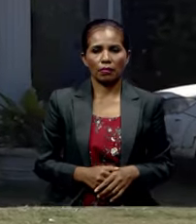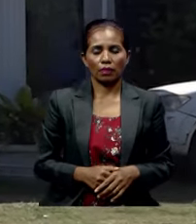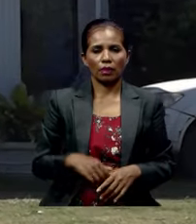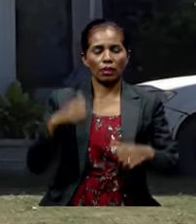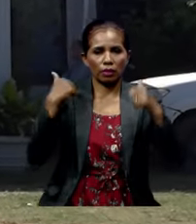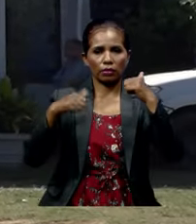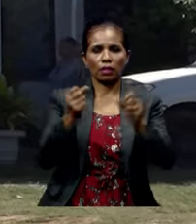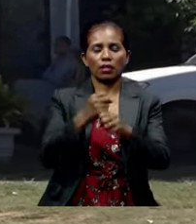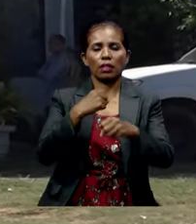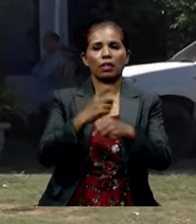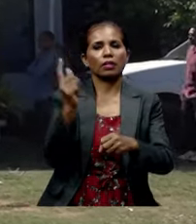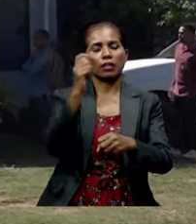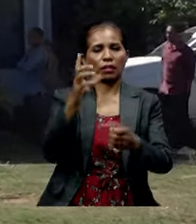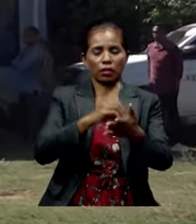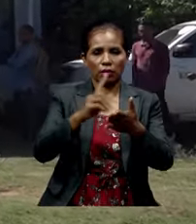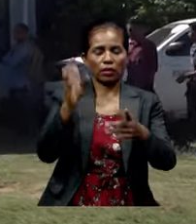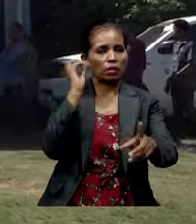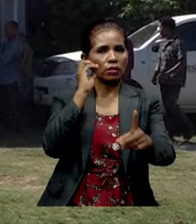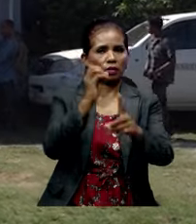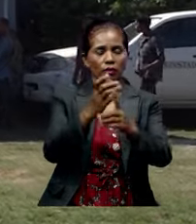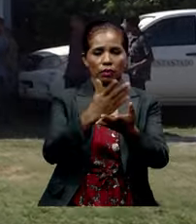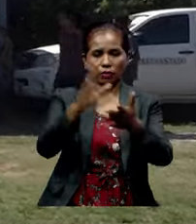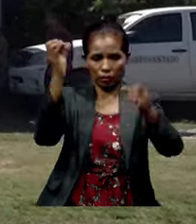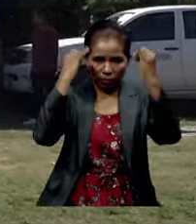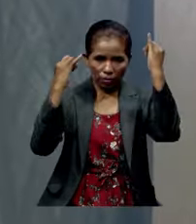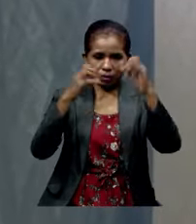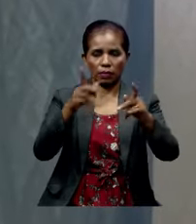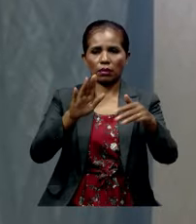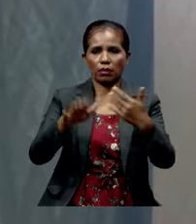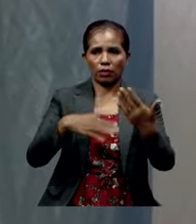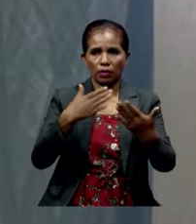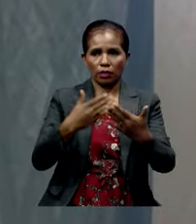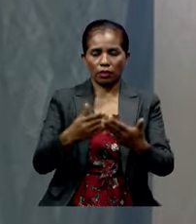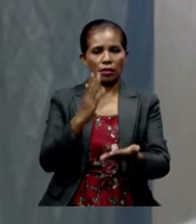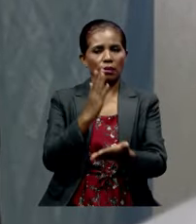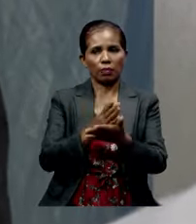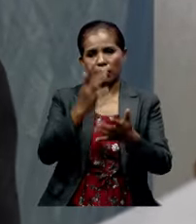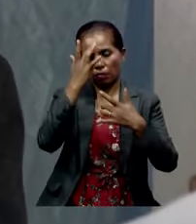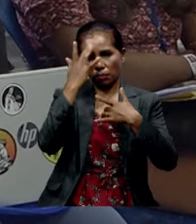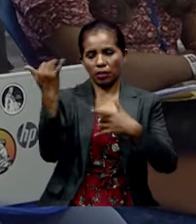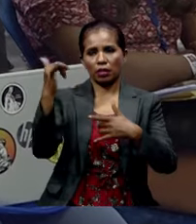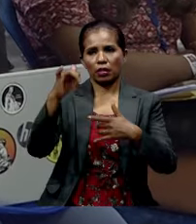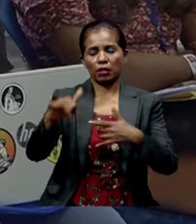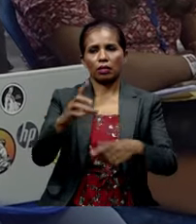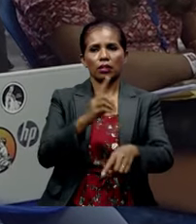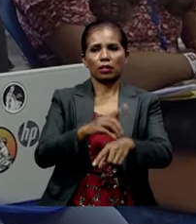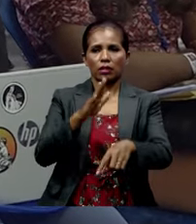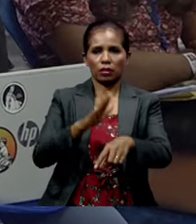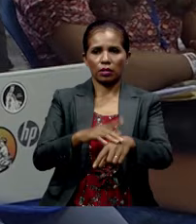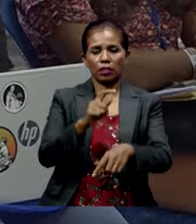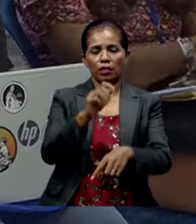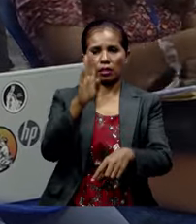Atividade ne realize a terça semana ne ho objetivo atu fa informação ba comunidade sira ho di combate mora sira hanesan dengue,